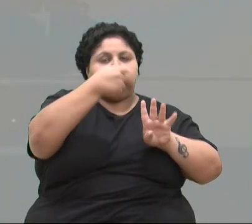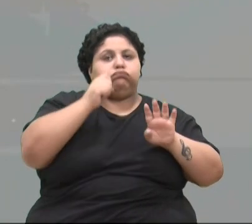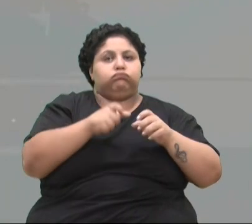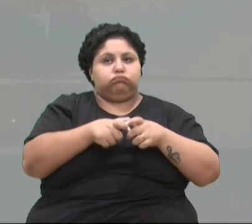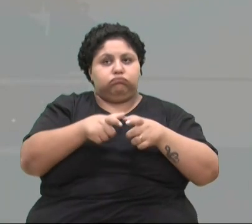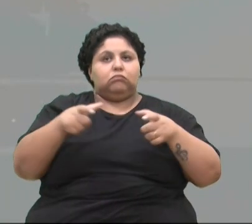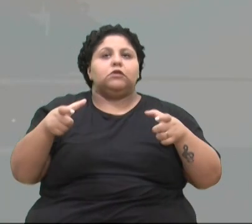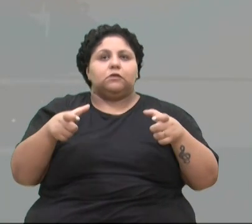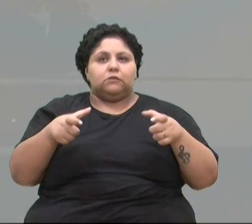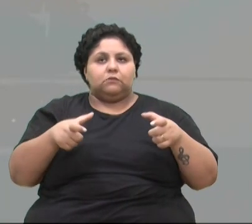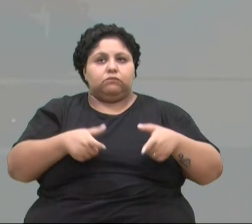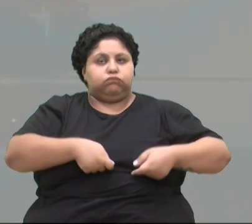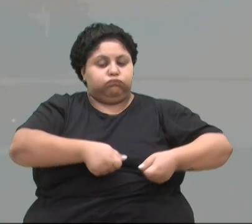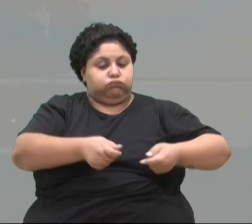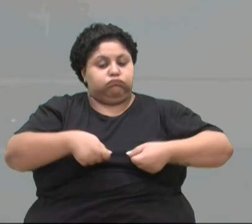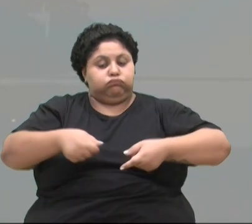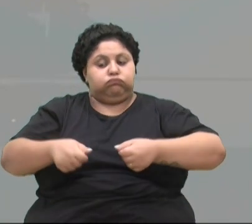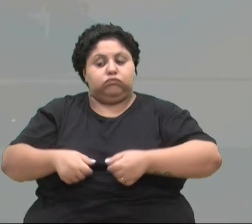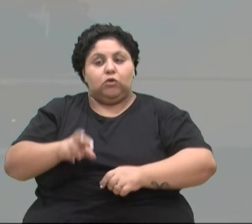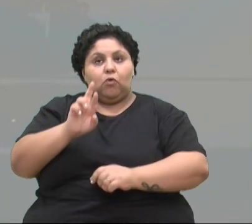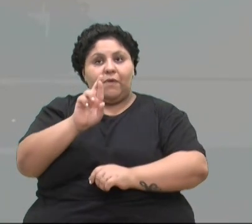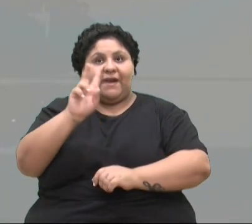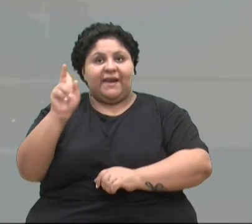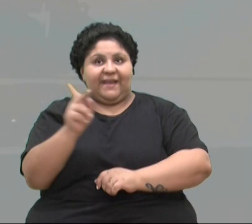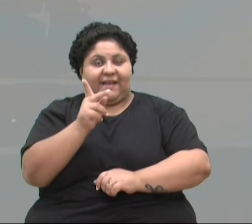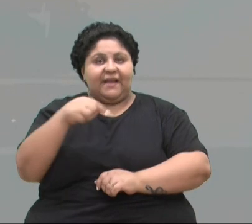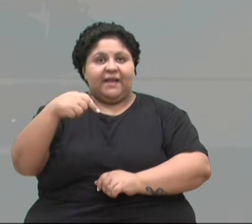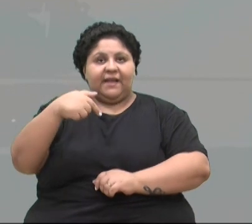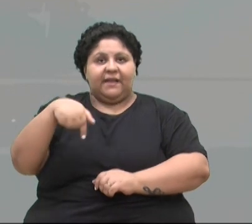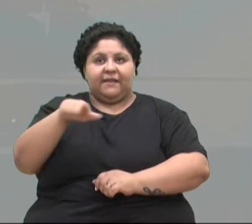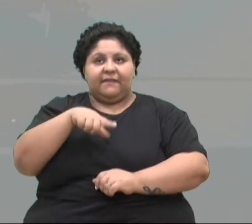recursos ele é gasto com pessoal. Então, a gente tem